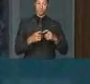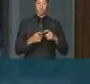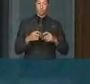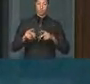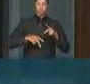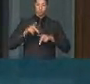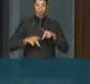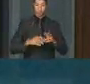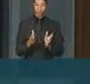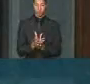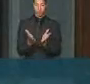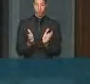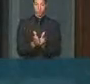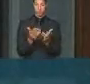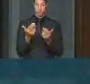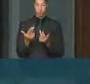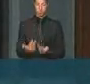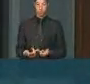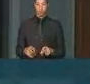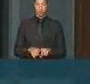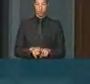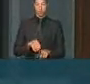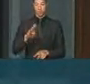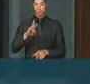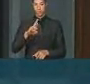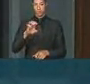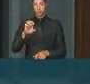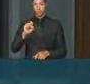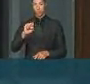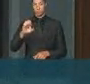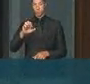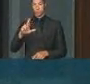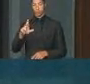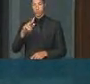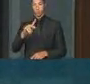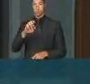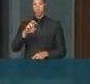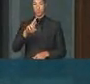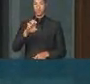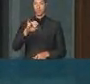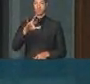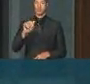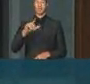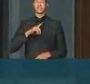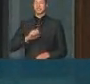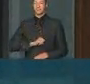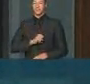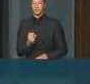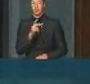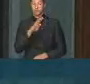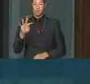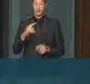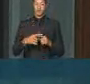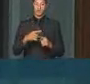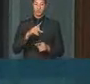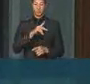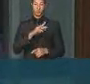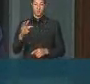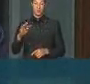ao povo pobre como disse Bresser Pereira eles tem ódio do PT porque o PT